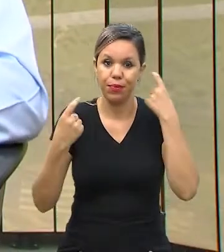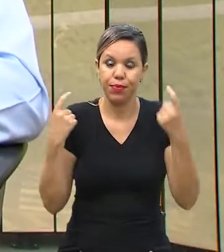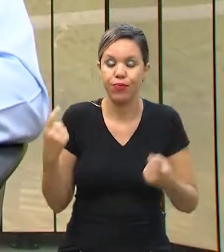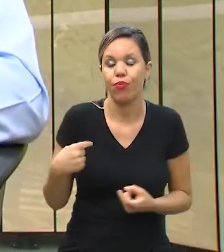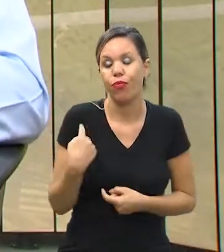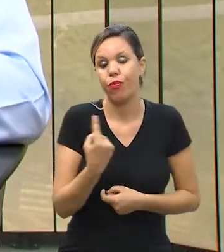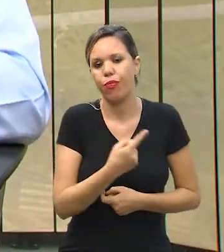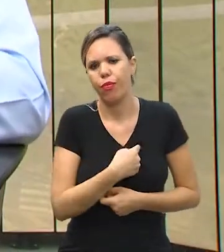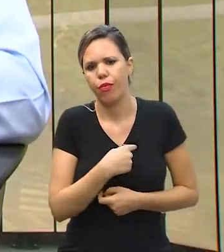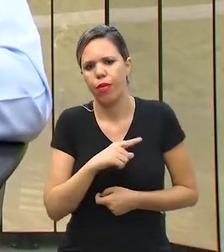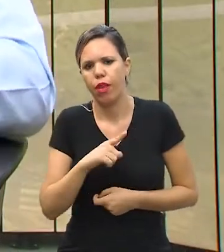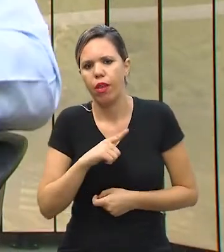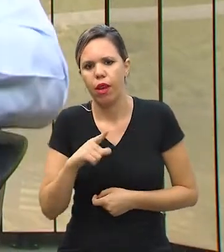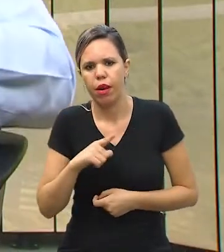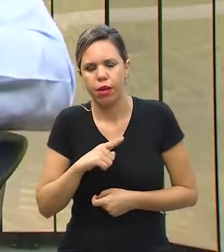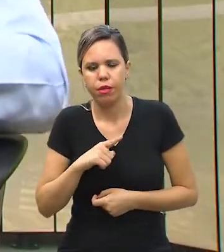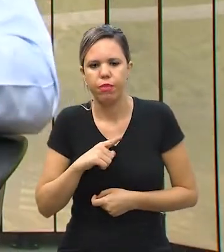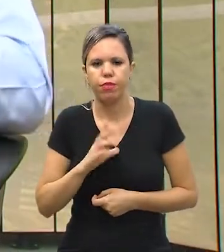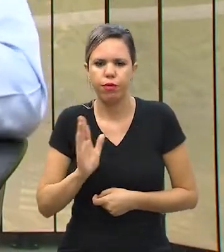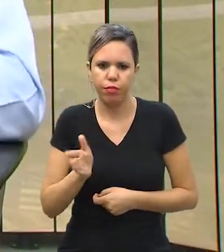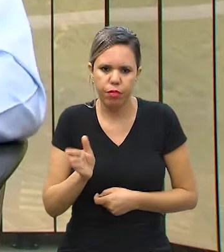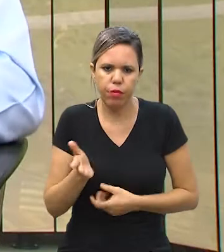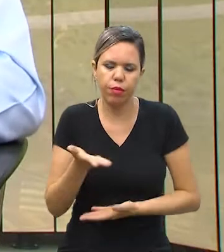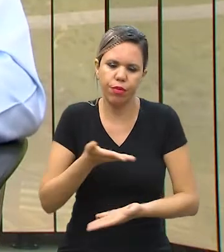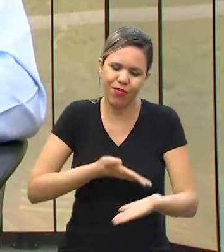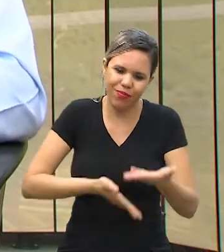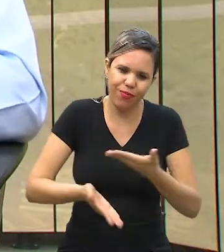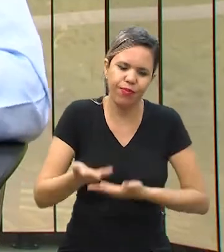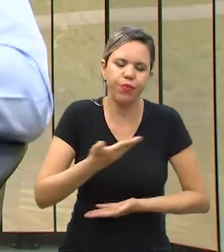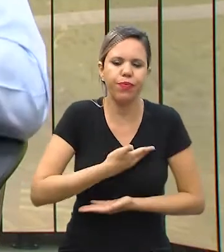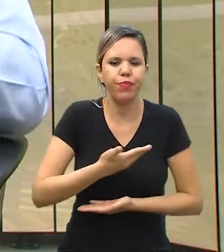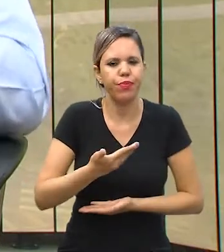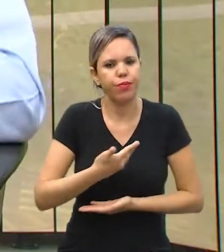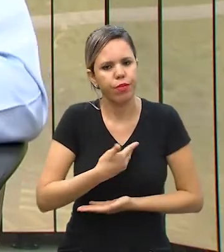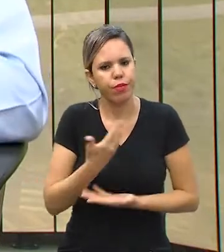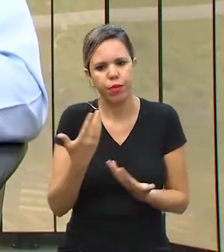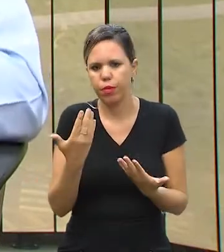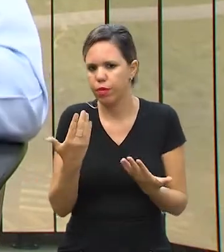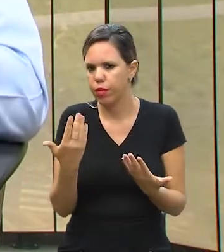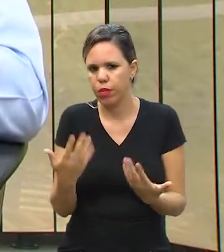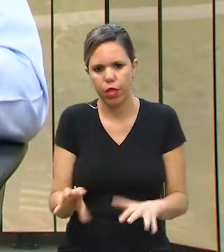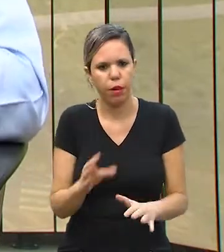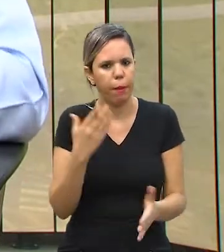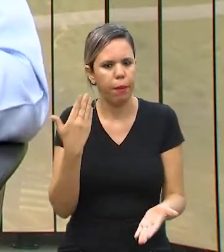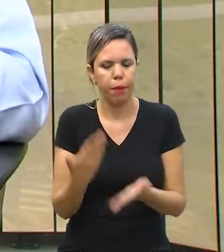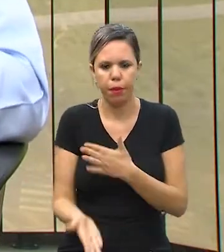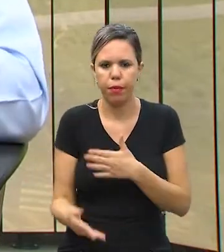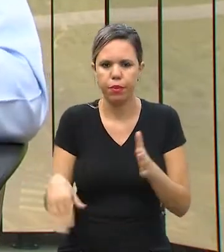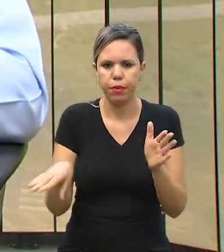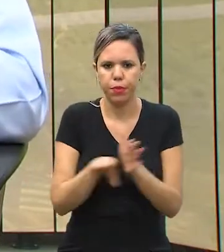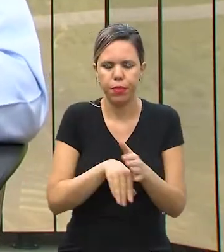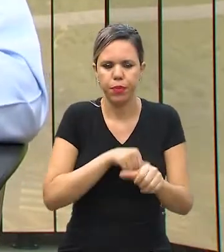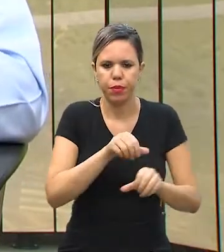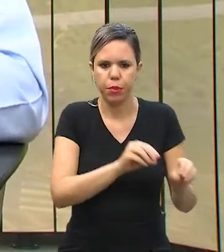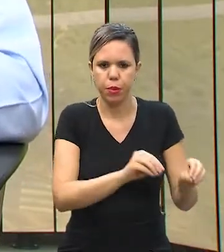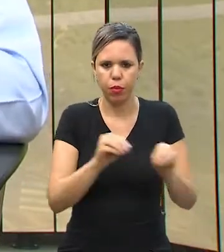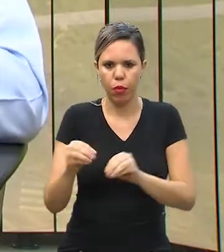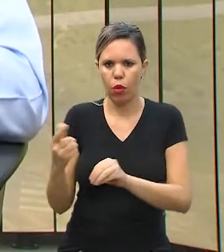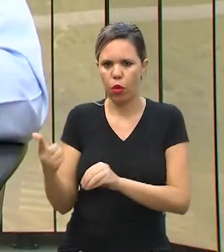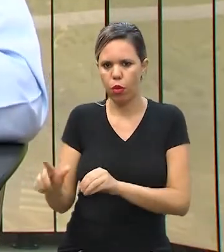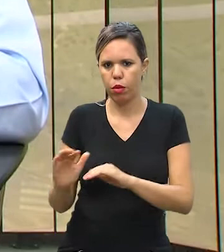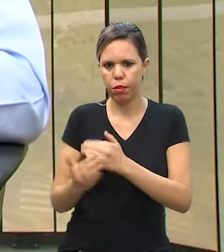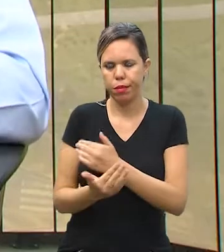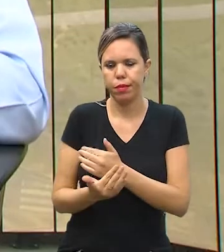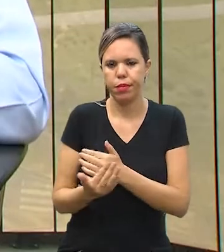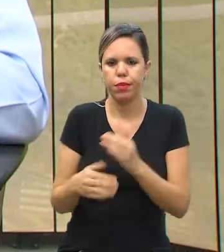a gente tinha um círculo de amizades, a gente não queria perder. Tanto que quando eu cheguei a mudar do Jardim São Pedro para o